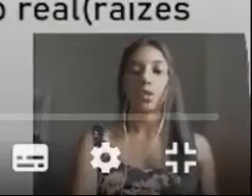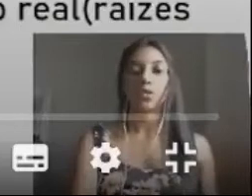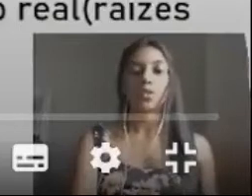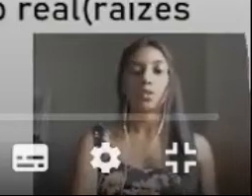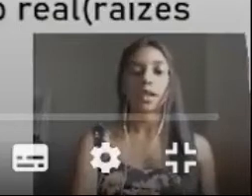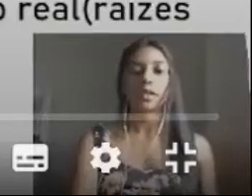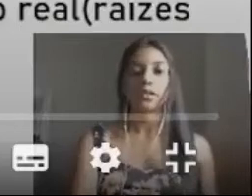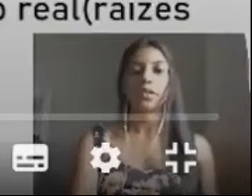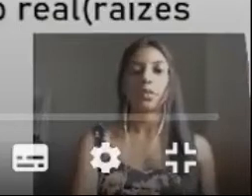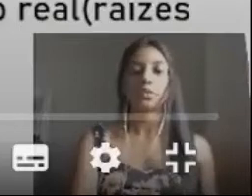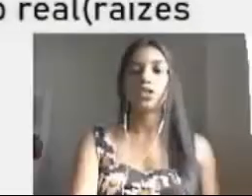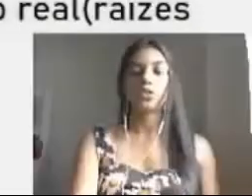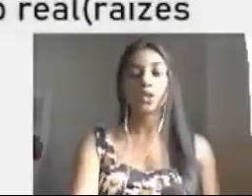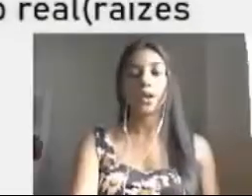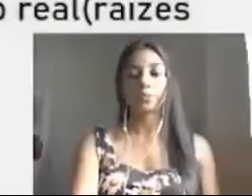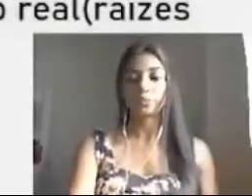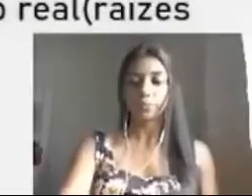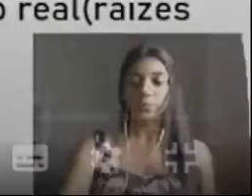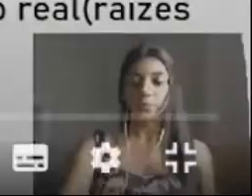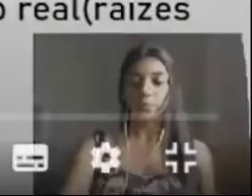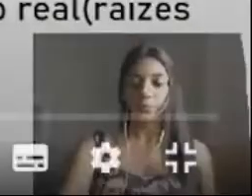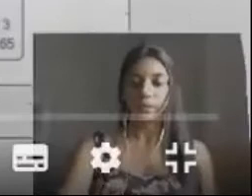onde esses dois polos irão se encontrar aqui. Esse seria o ponto de partida do eixo real.